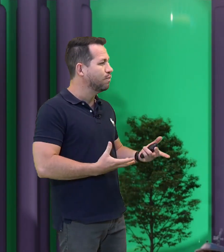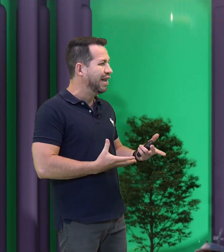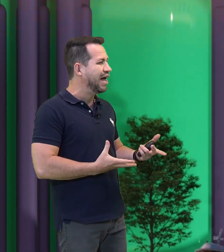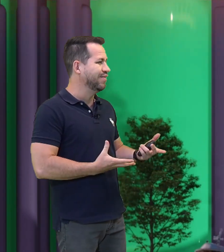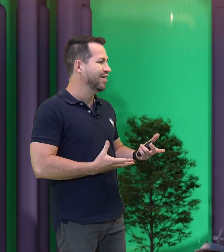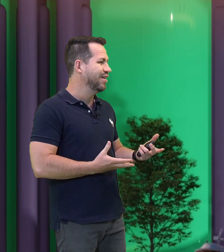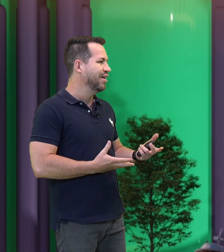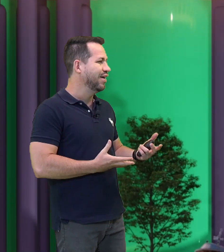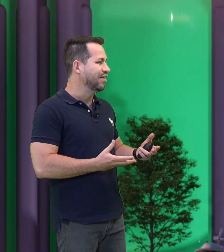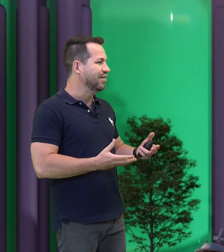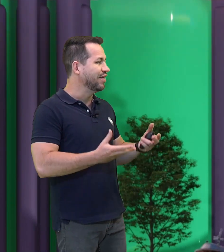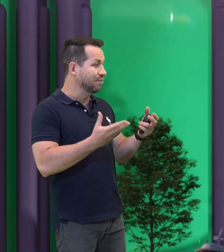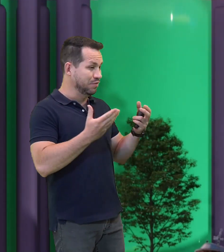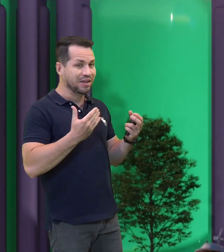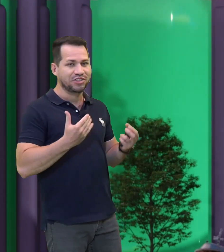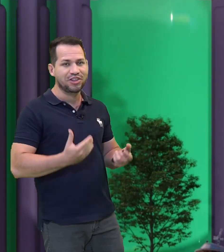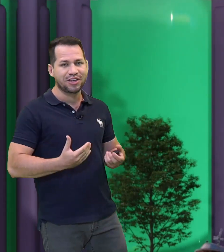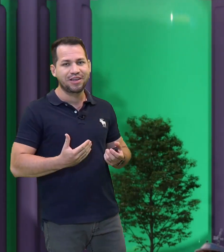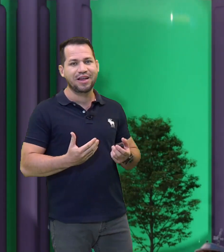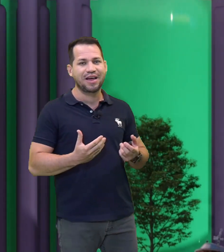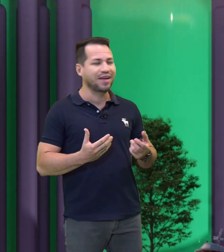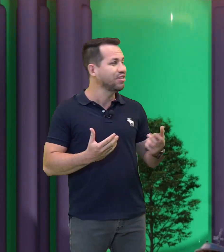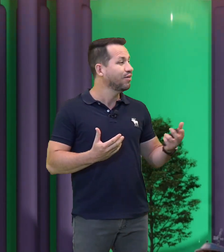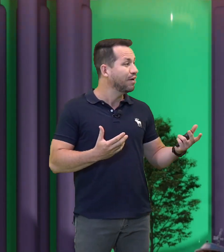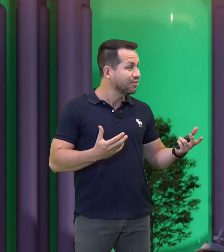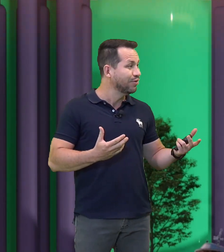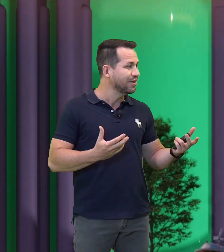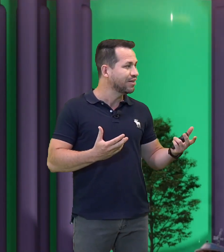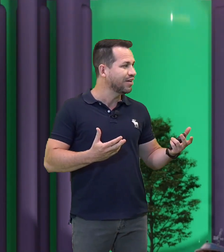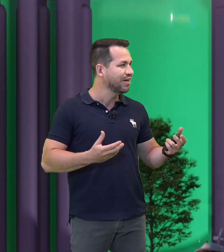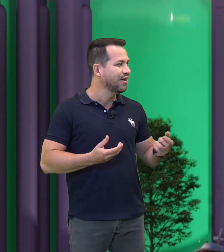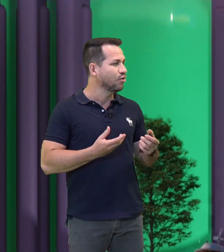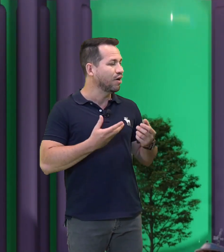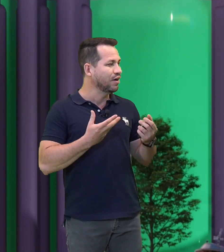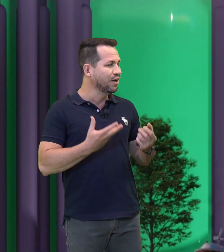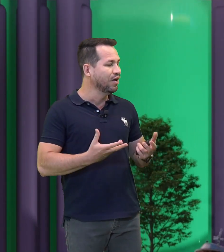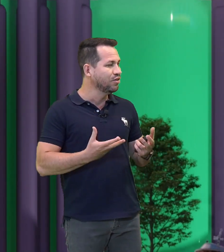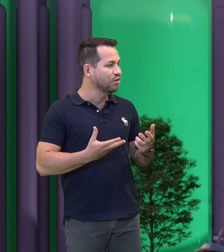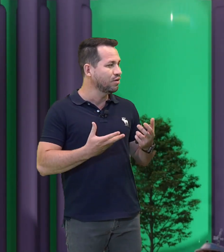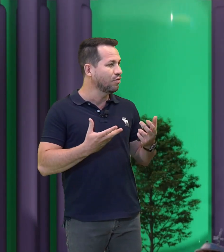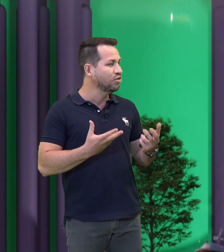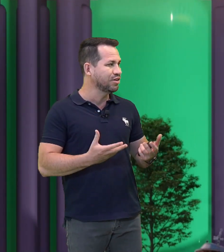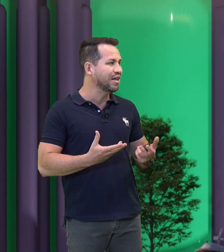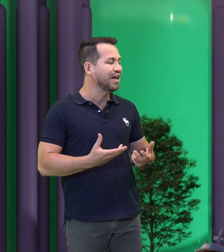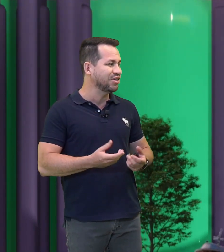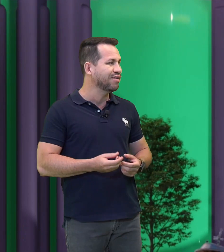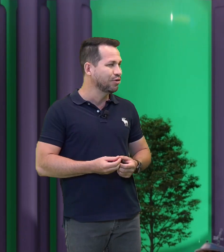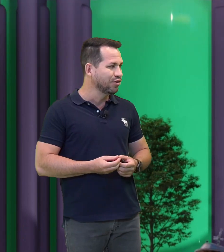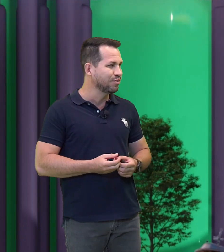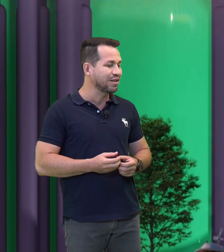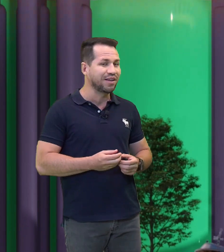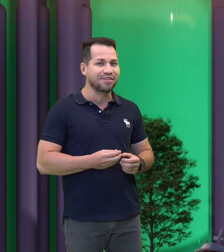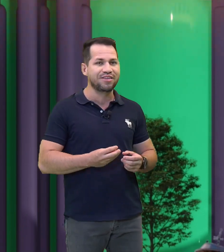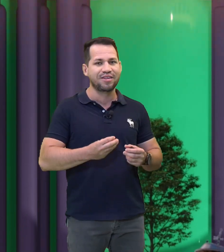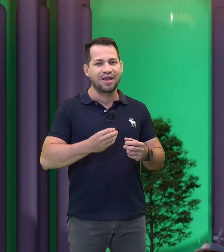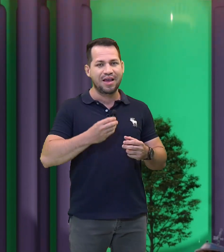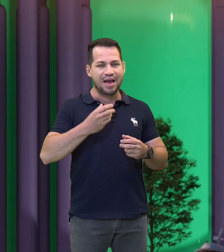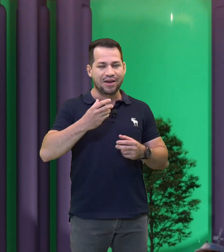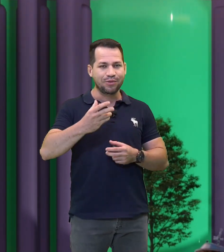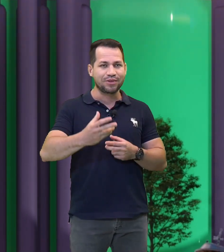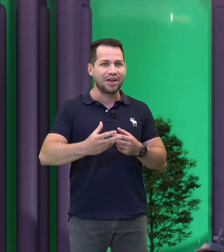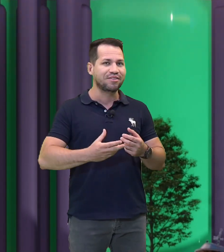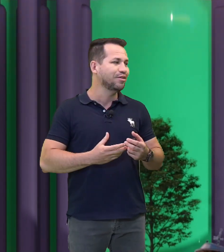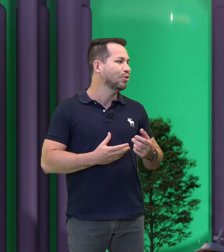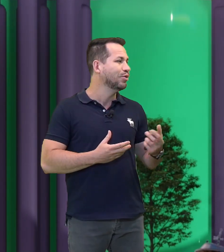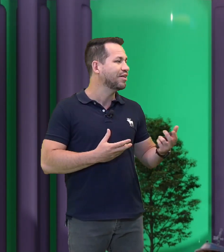constantemente pela água. E a gente aqui na região amazônica, uma grande quantidade de água doce, muitas das vezes